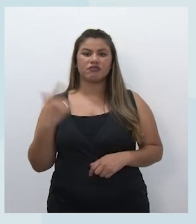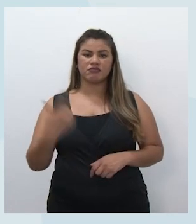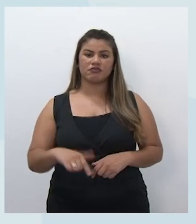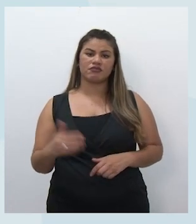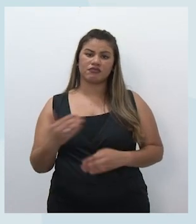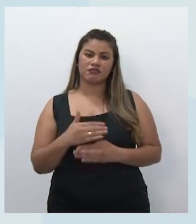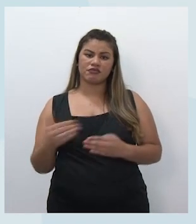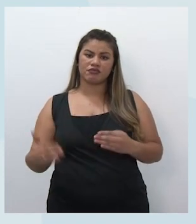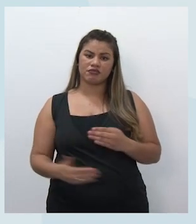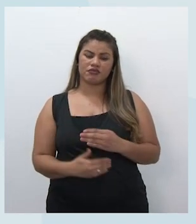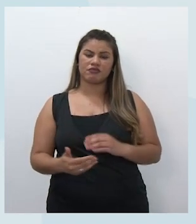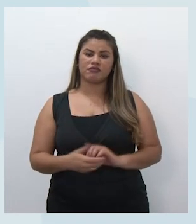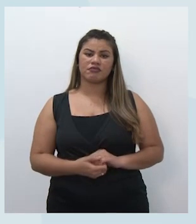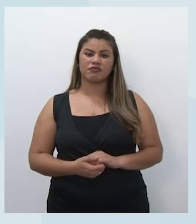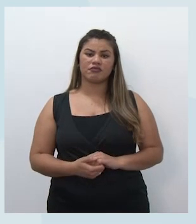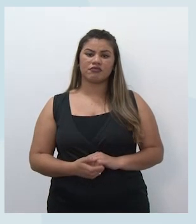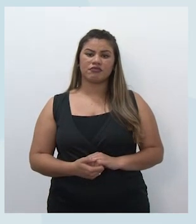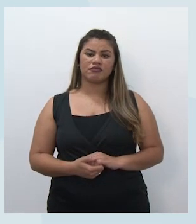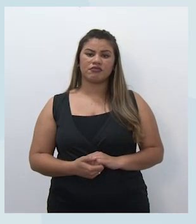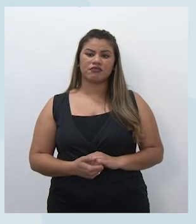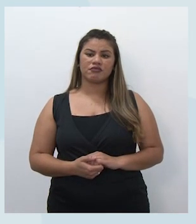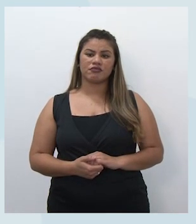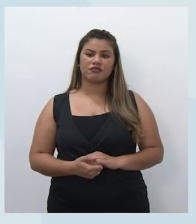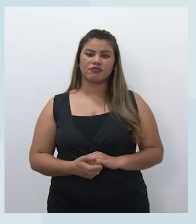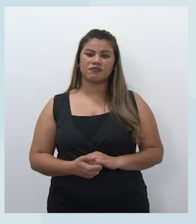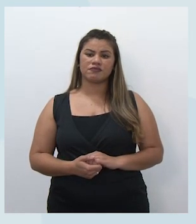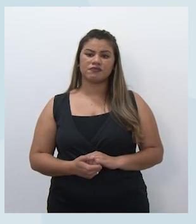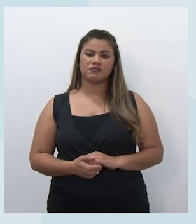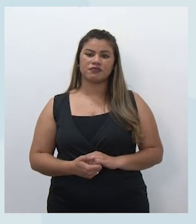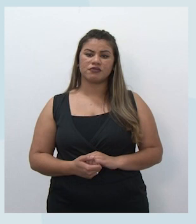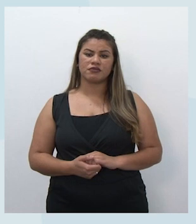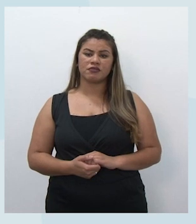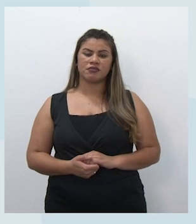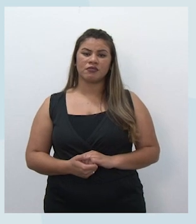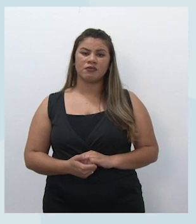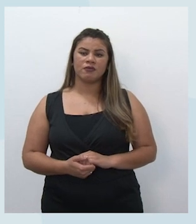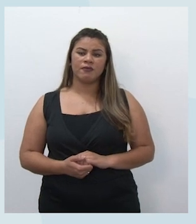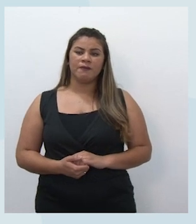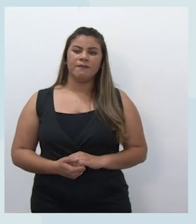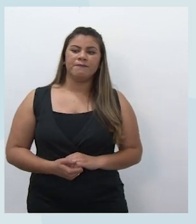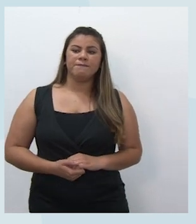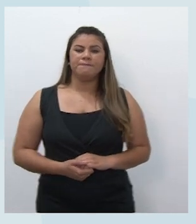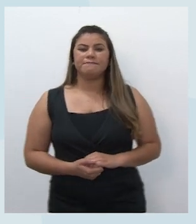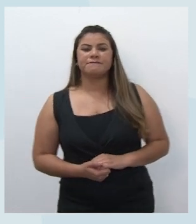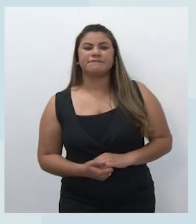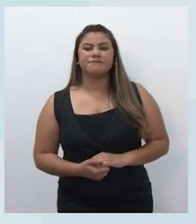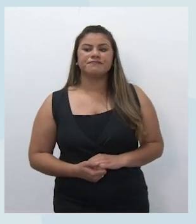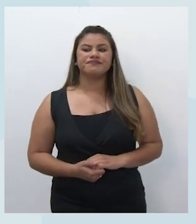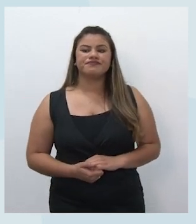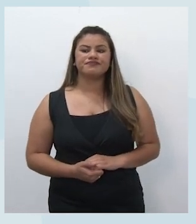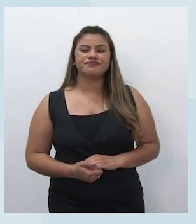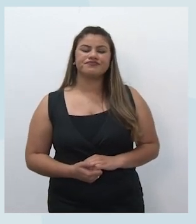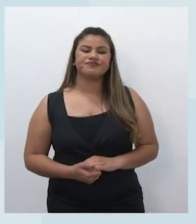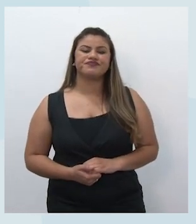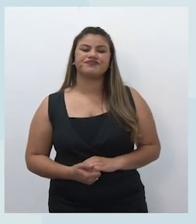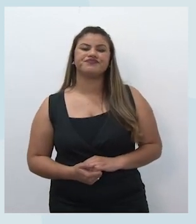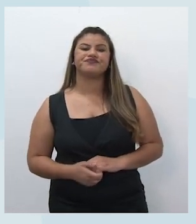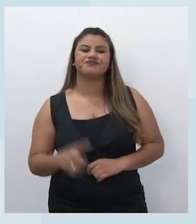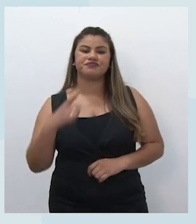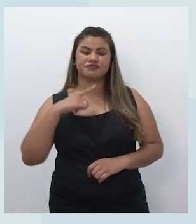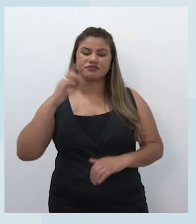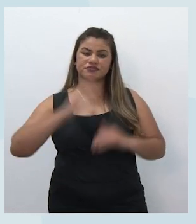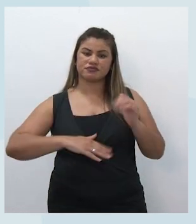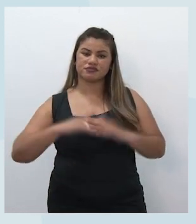próxima, o próximo slide, que tem a próxima habilidade, por gentileza. Né? E aí a gente tem uma outra habilidade de